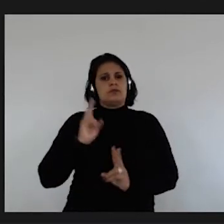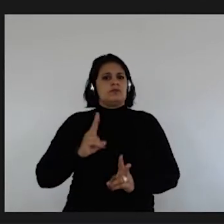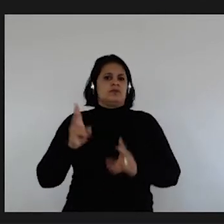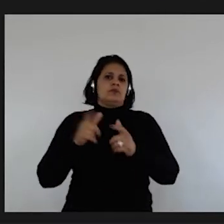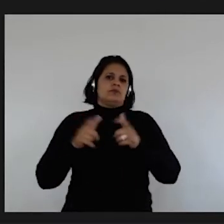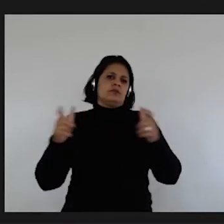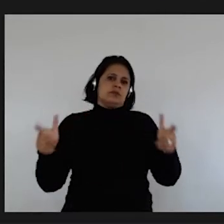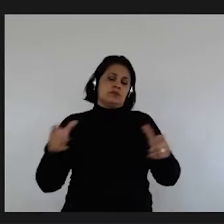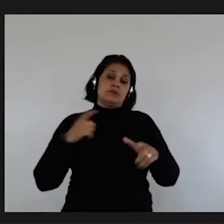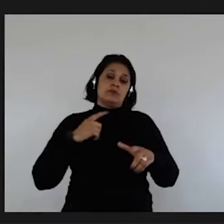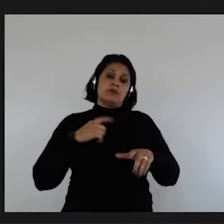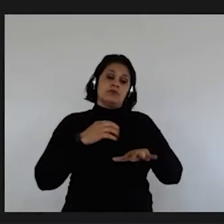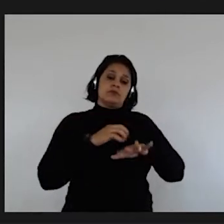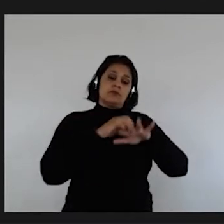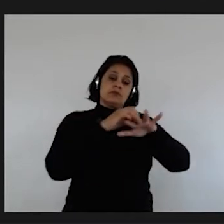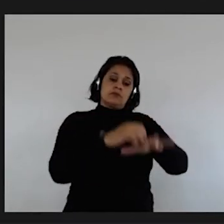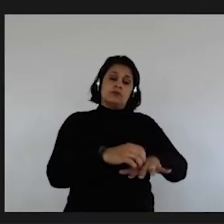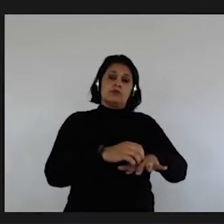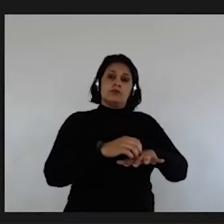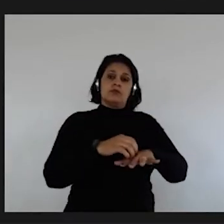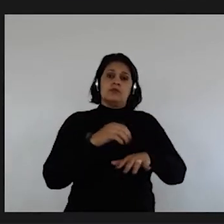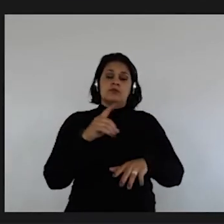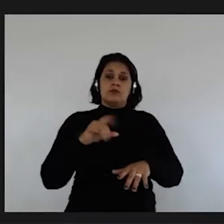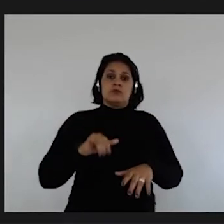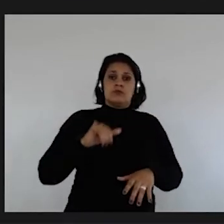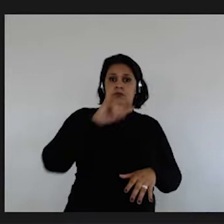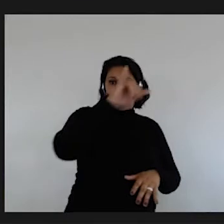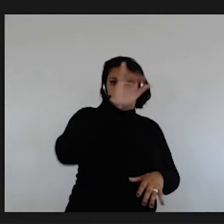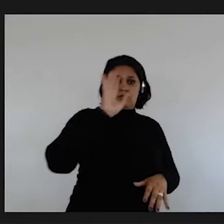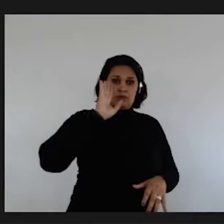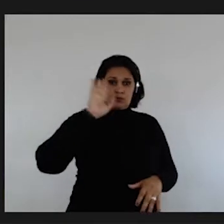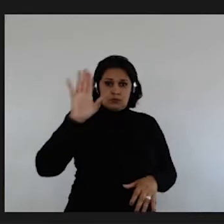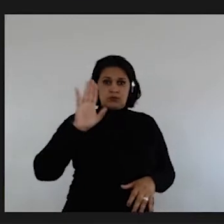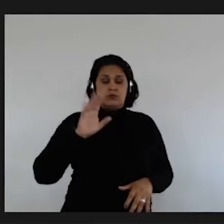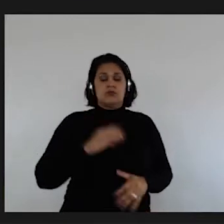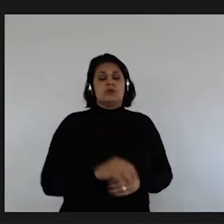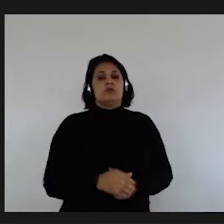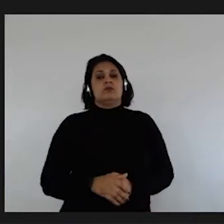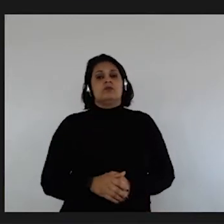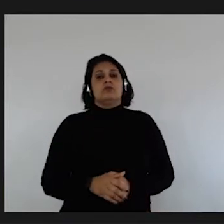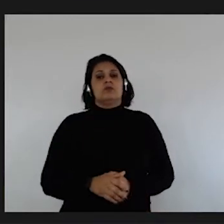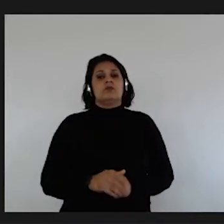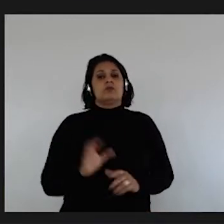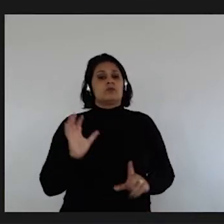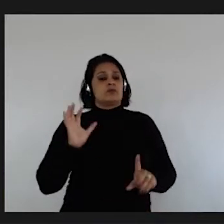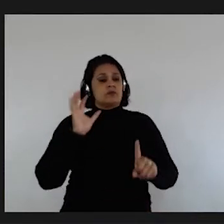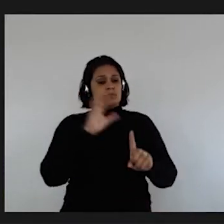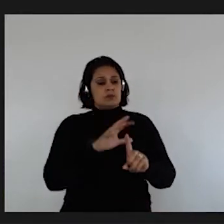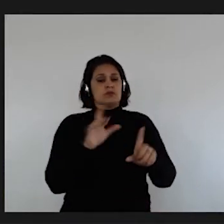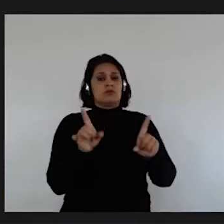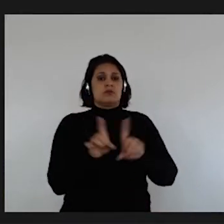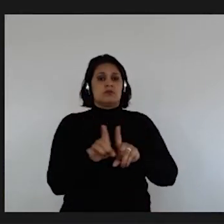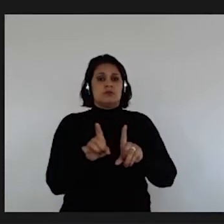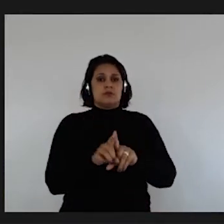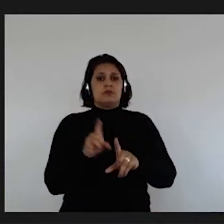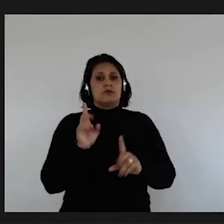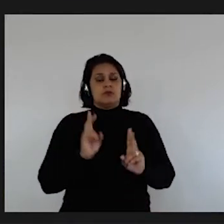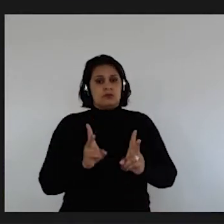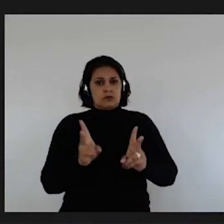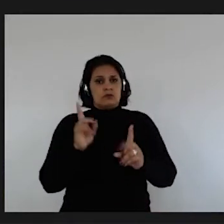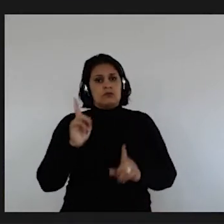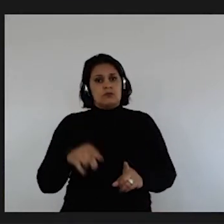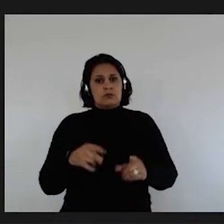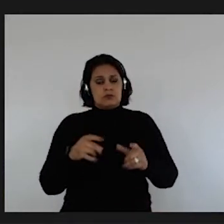transporte, especialmente aéreo, que inibem a exportação e importação do setor. O impacto também foi e continua sendo nas cadeias